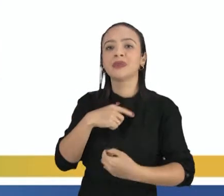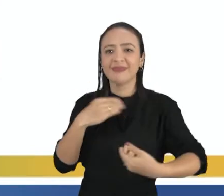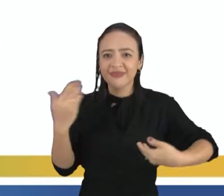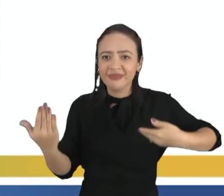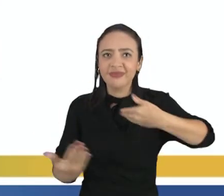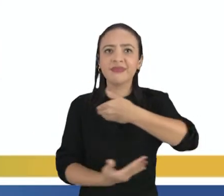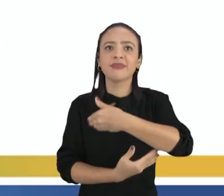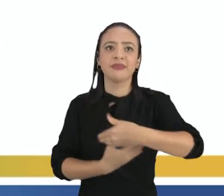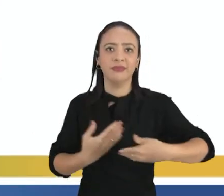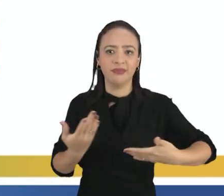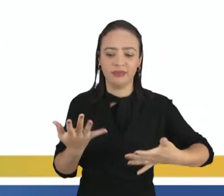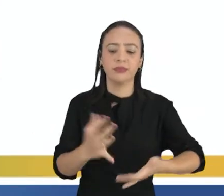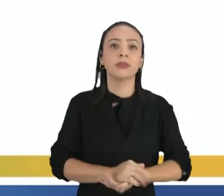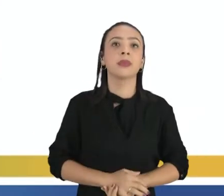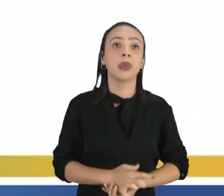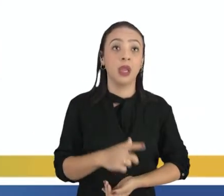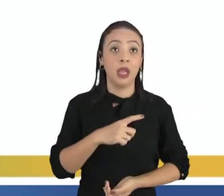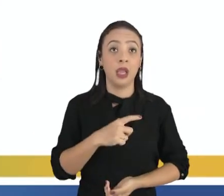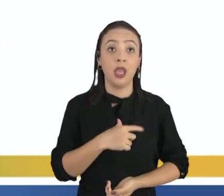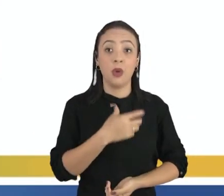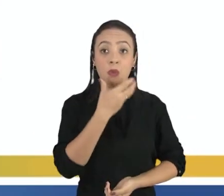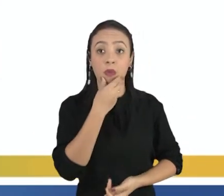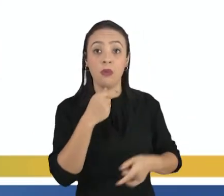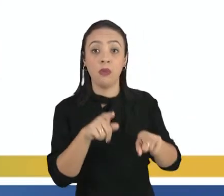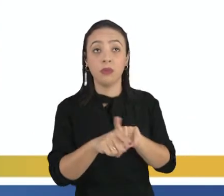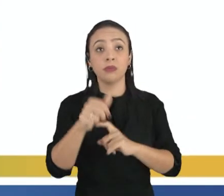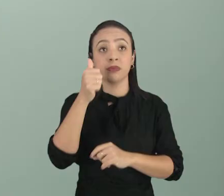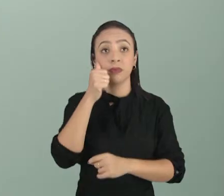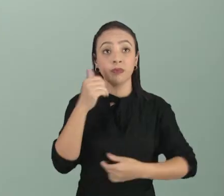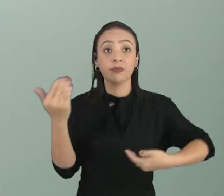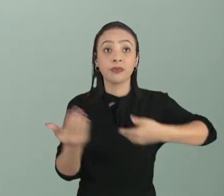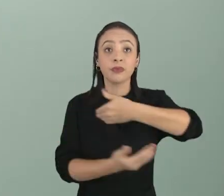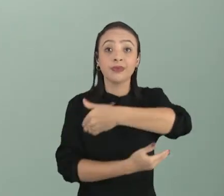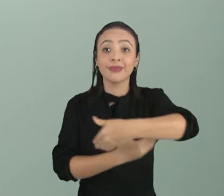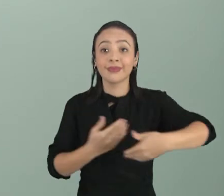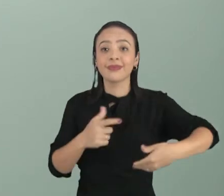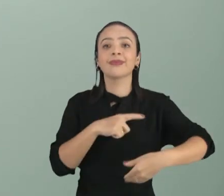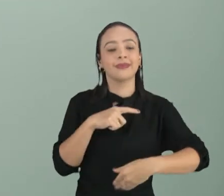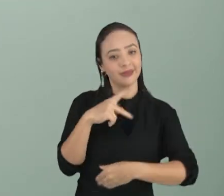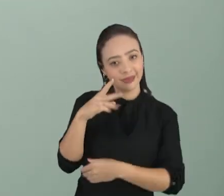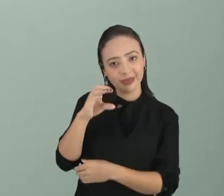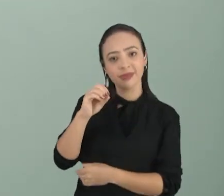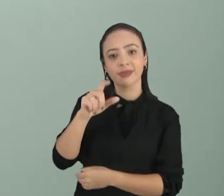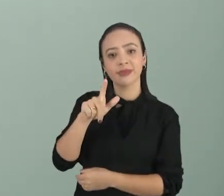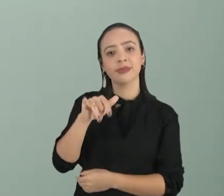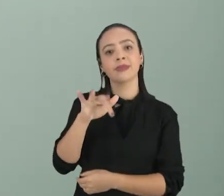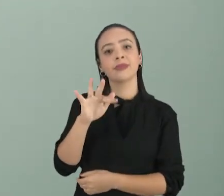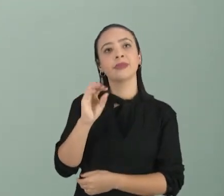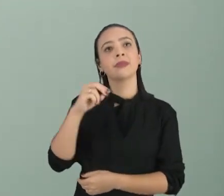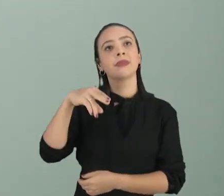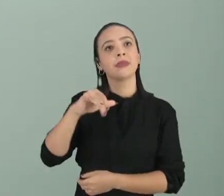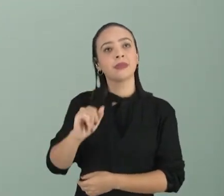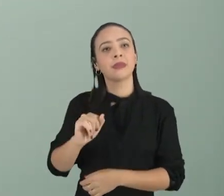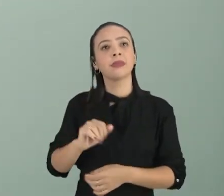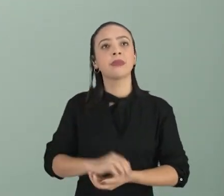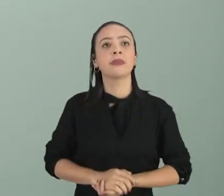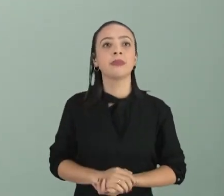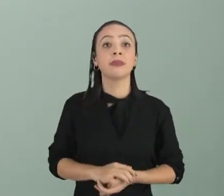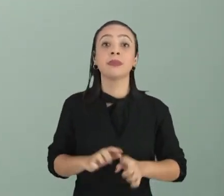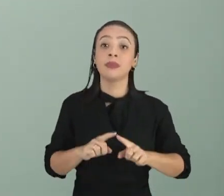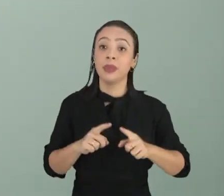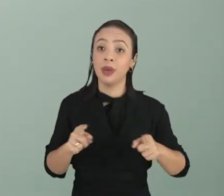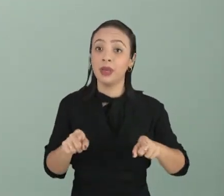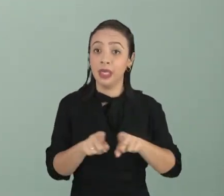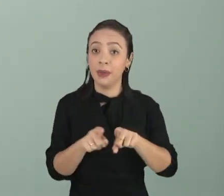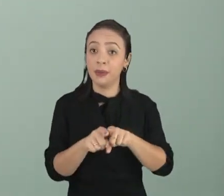de vozes, né? A voz do Felipe e a voz da Mafalda. Então, nós temos a polifonia. Agora, de maneira